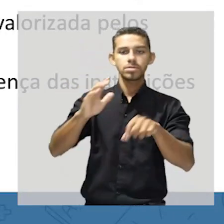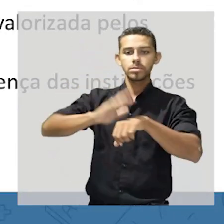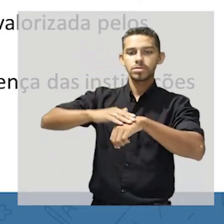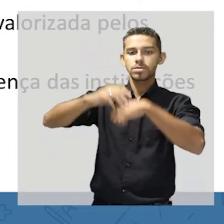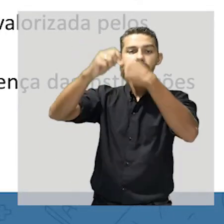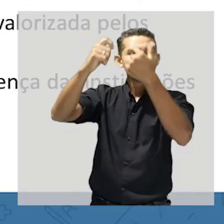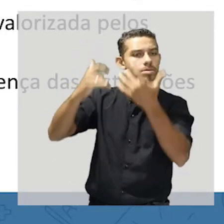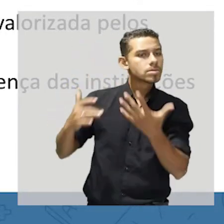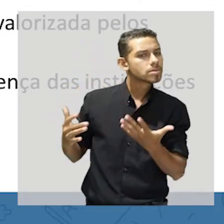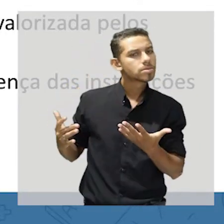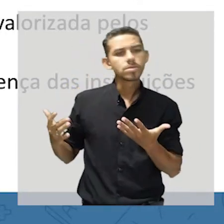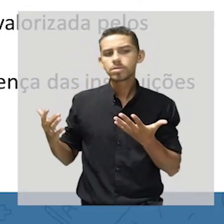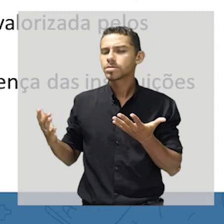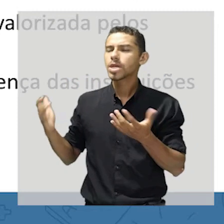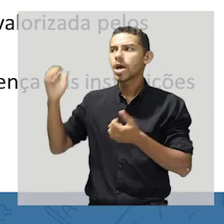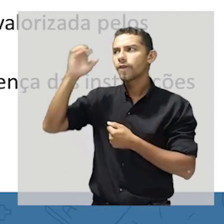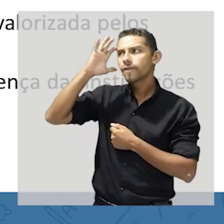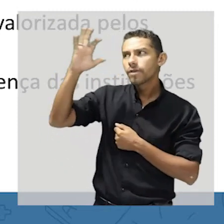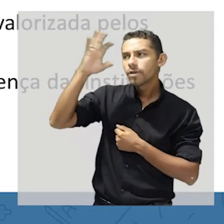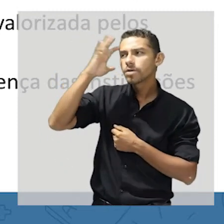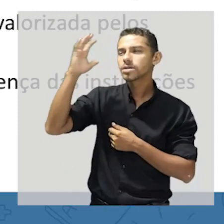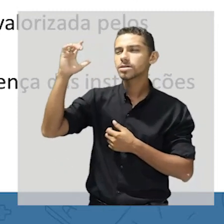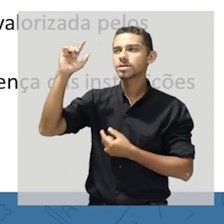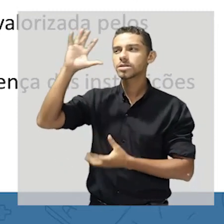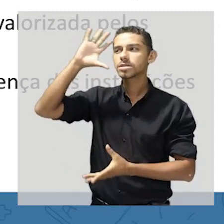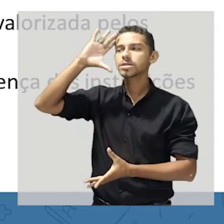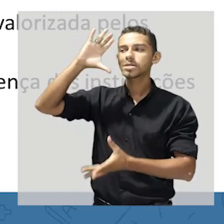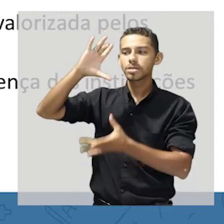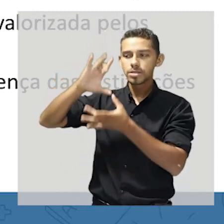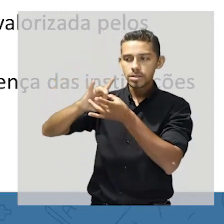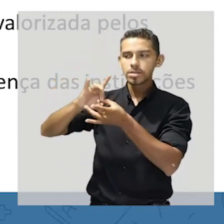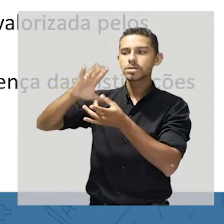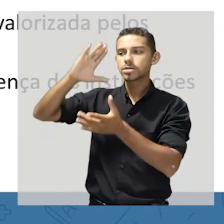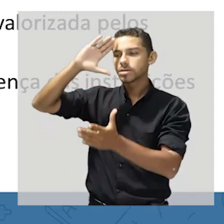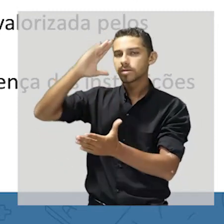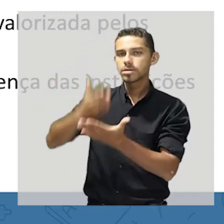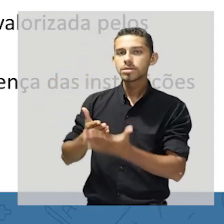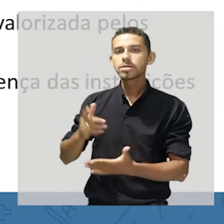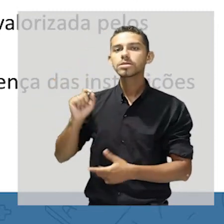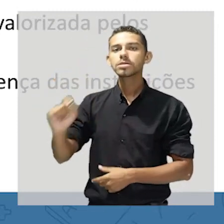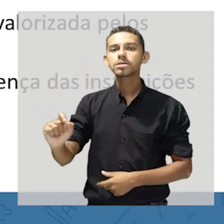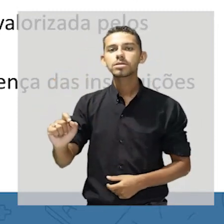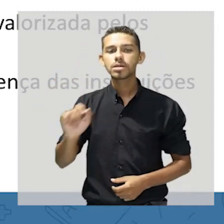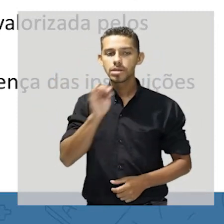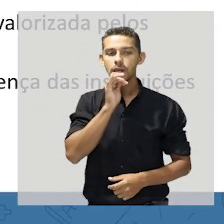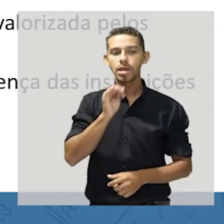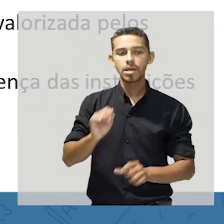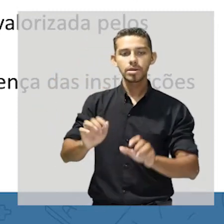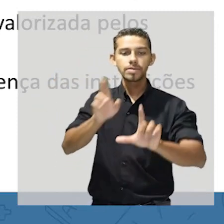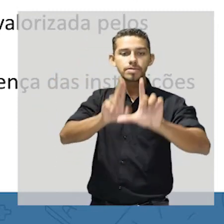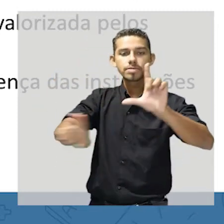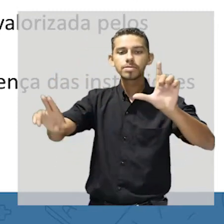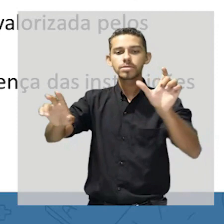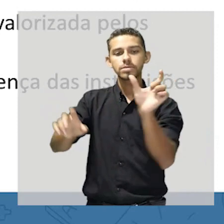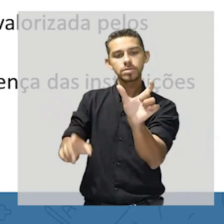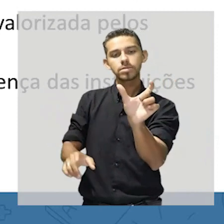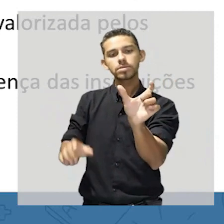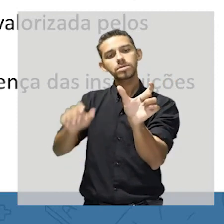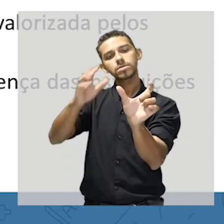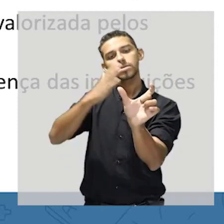depreendes Ou seja eu vou deduzir eu vou chegar à conclusão que a letra de O Meu Guri tem a intenção de